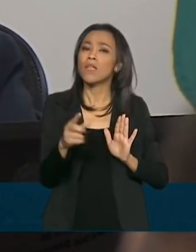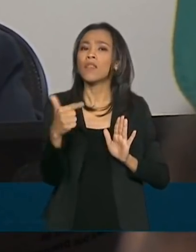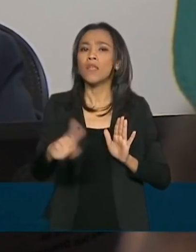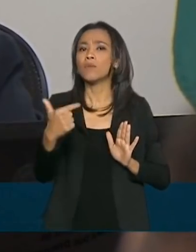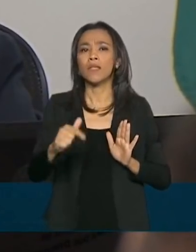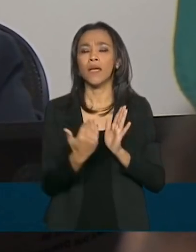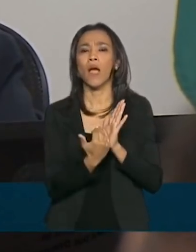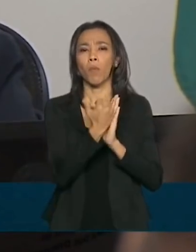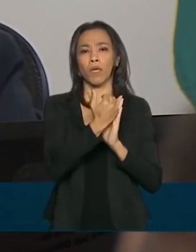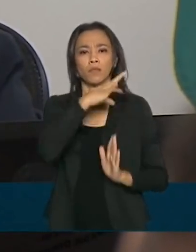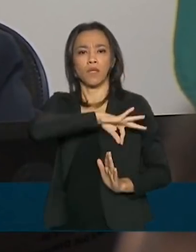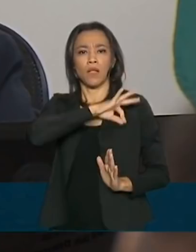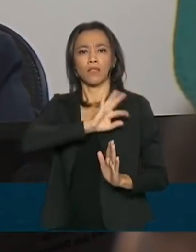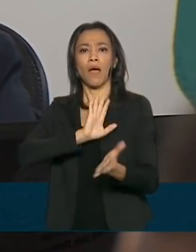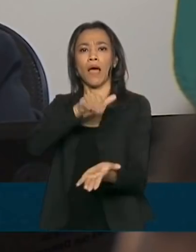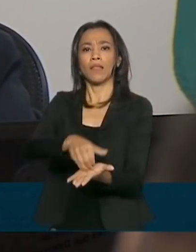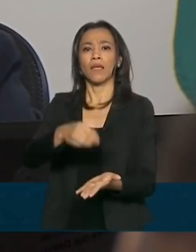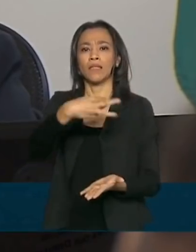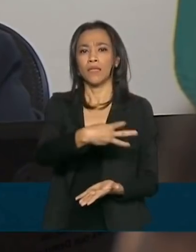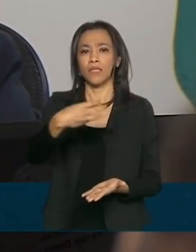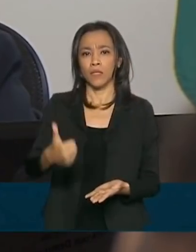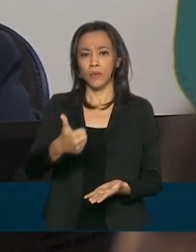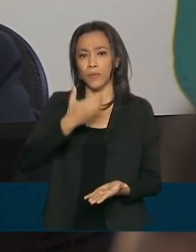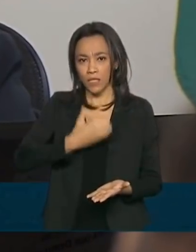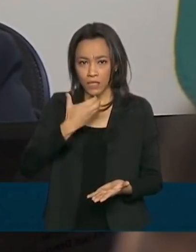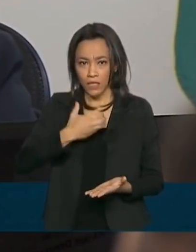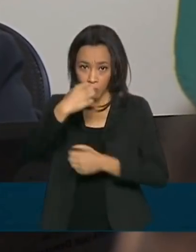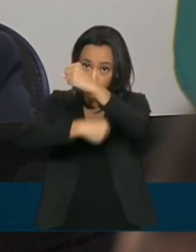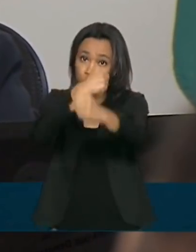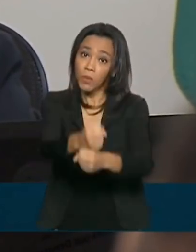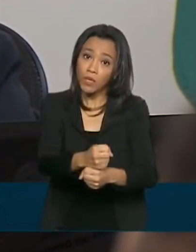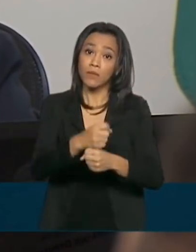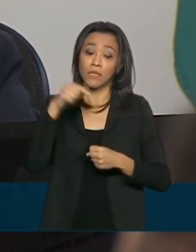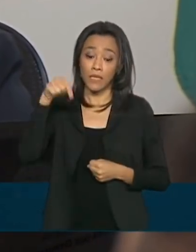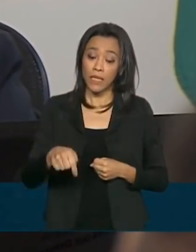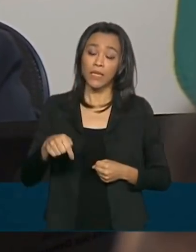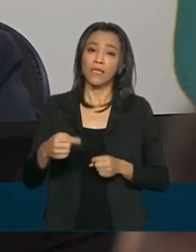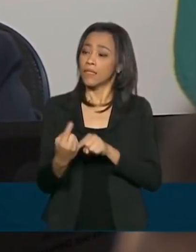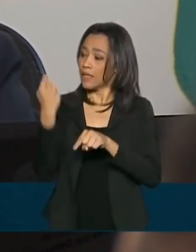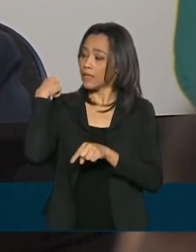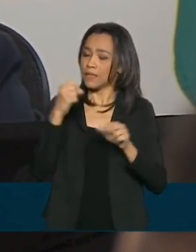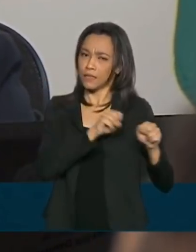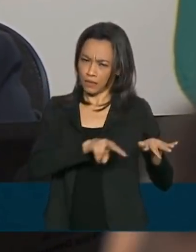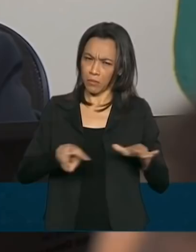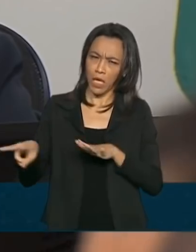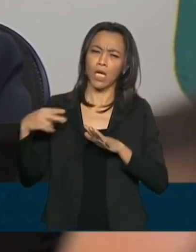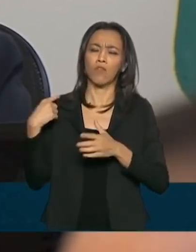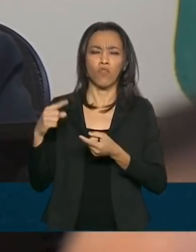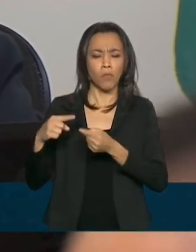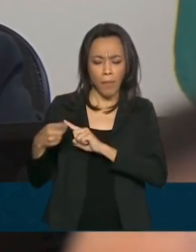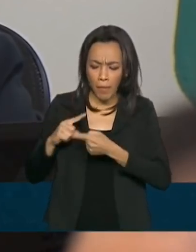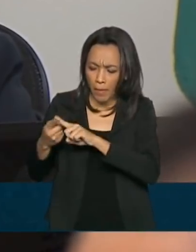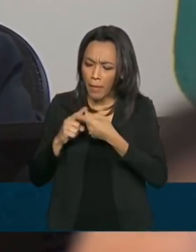reajuste até 31 de dezembro do ano que vem. Ao longo dessas últimas semanas, foi discutido, foi conversado,